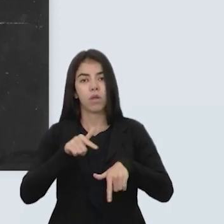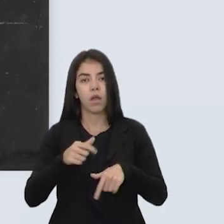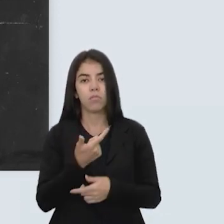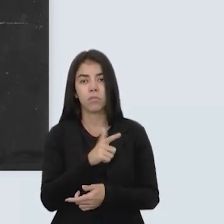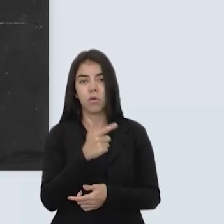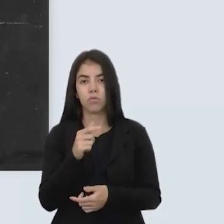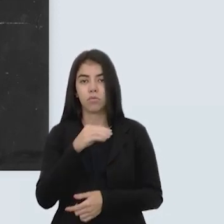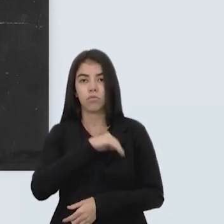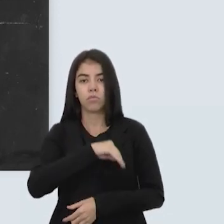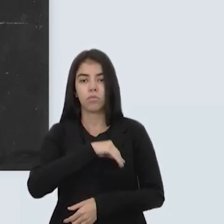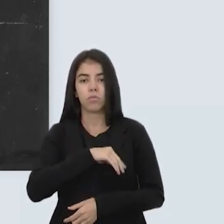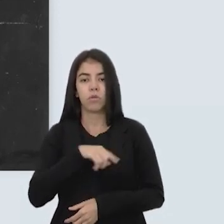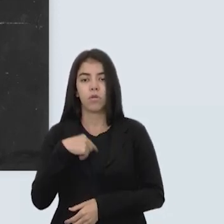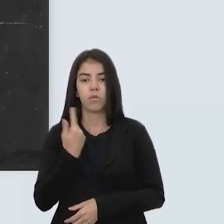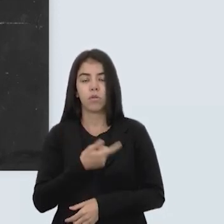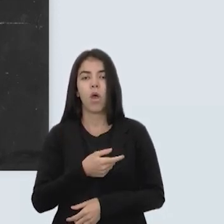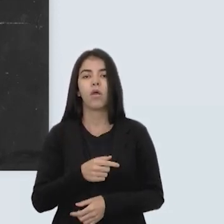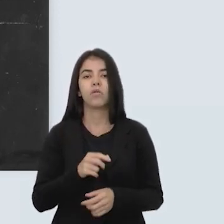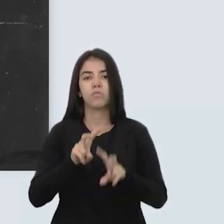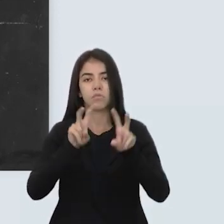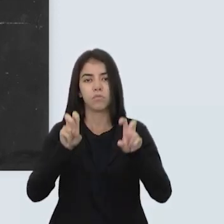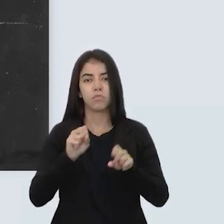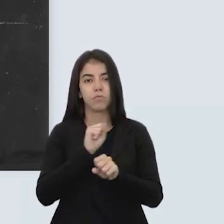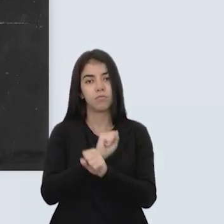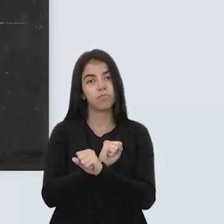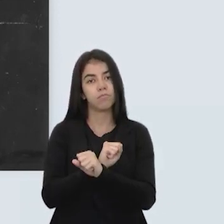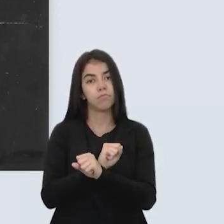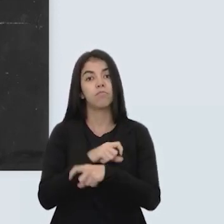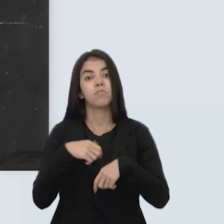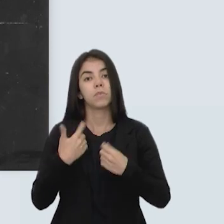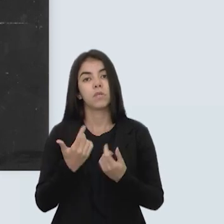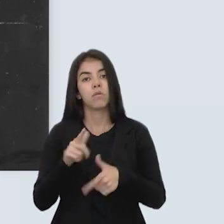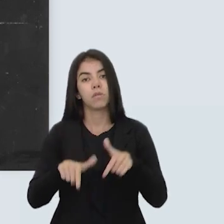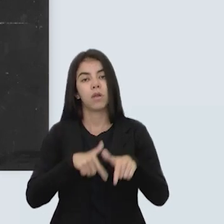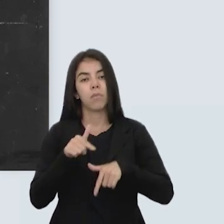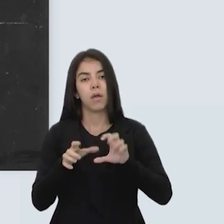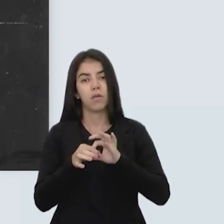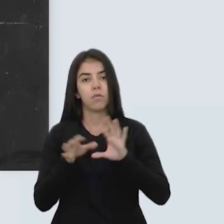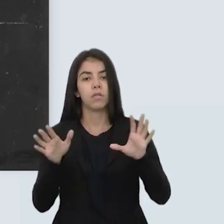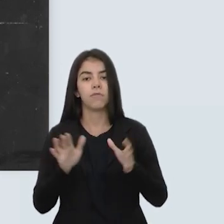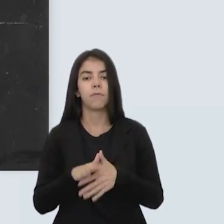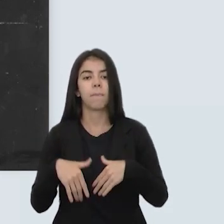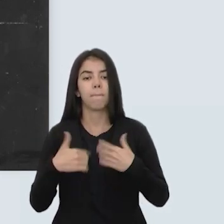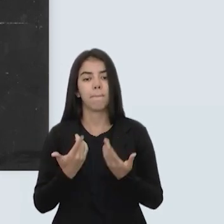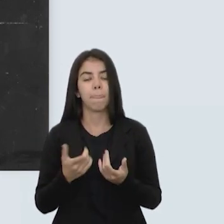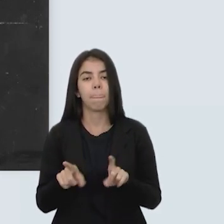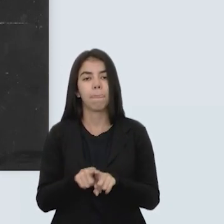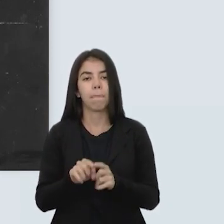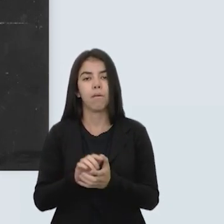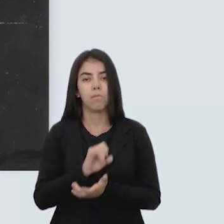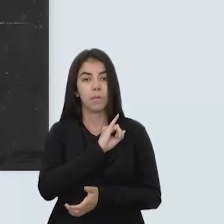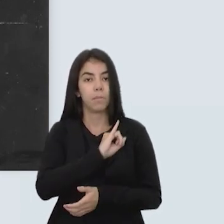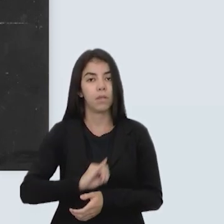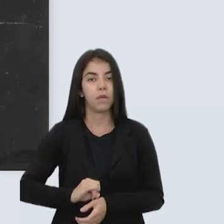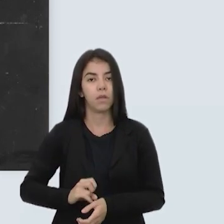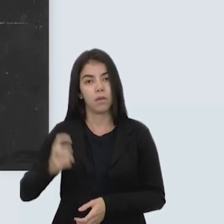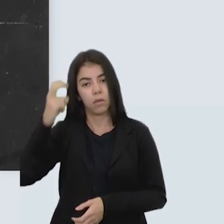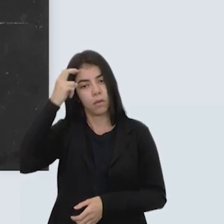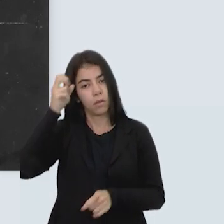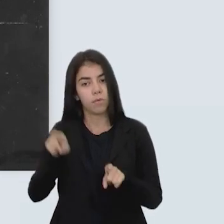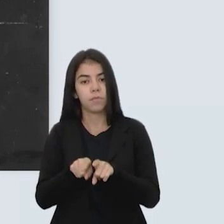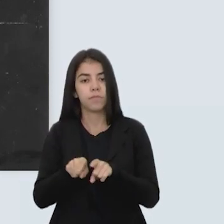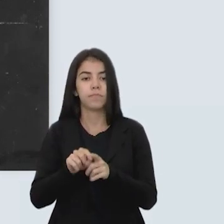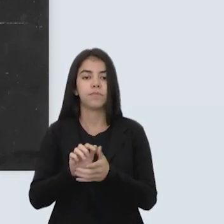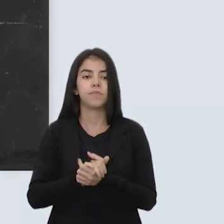chamamos de escravidão. E, às vezes, trabalho voluntário. Então, o imperialismo cultural é a imposição de uma cultura sobre